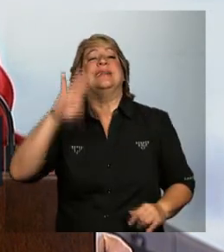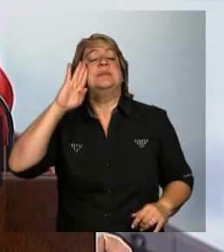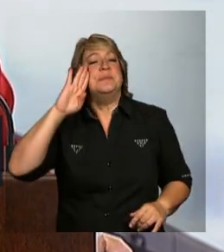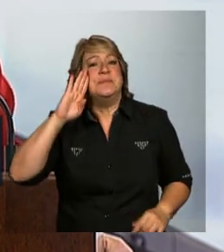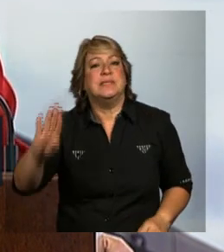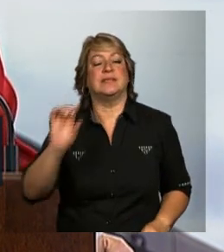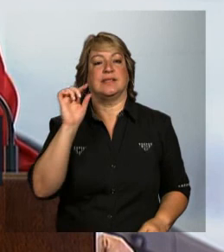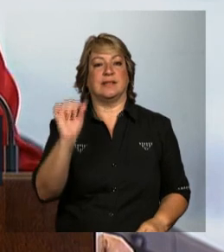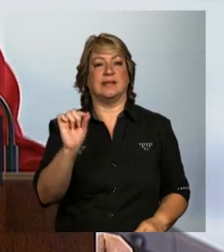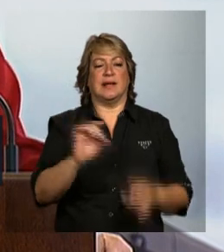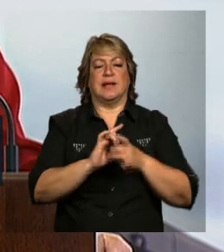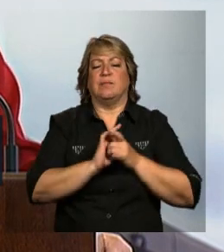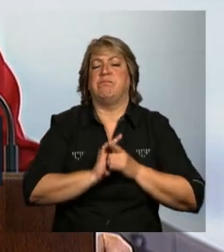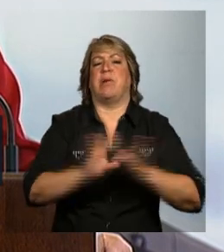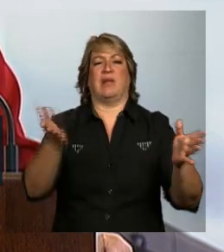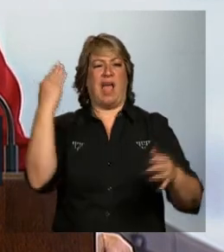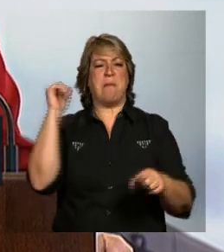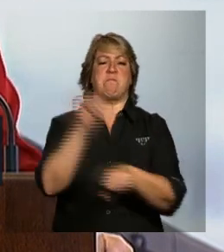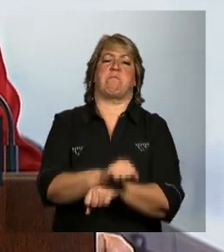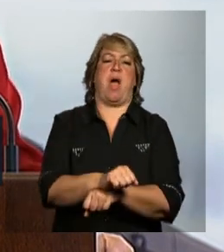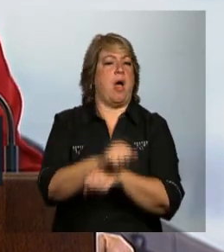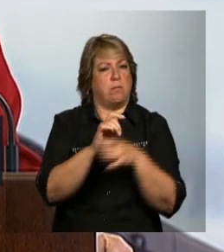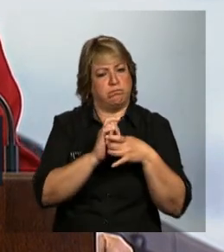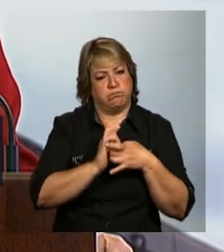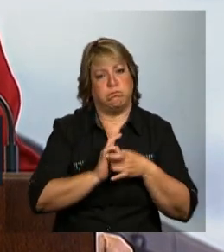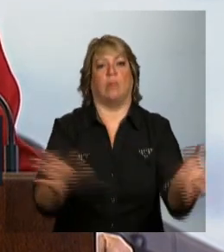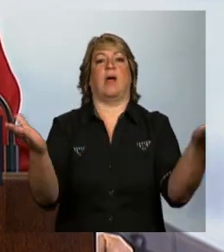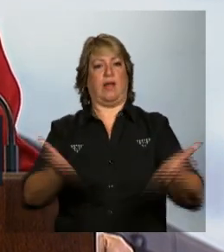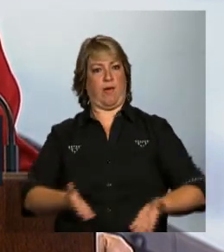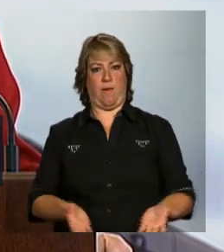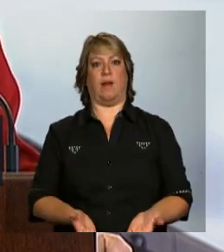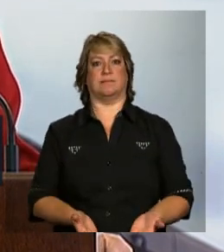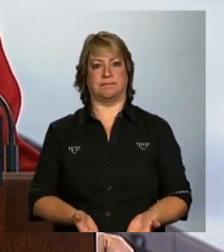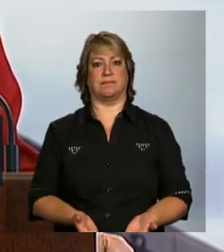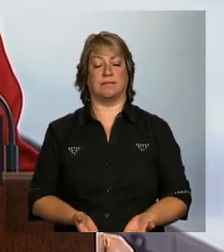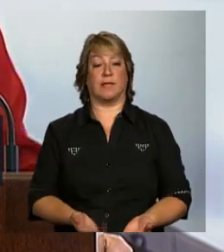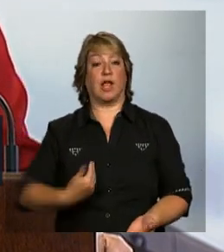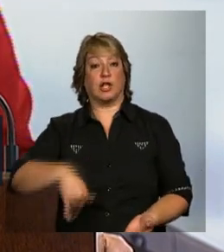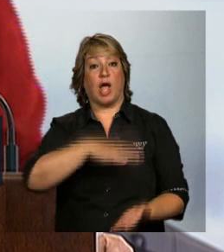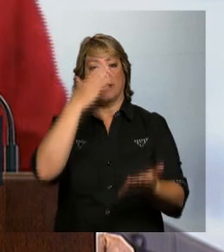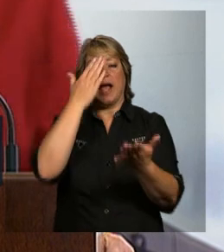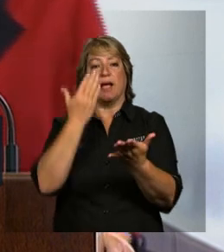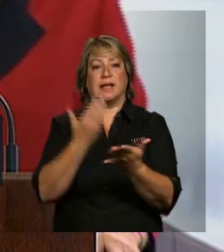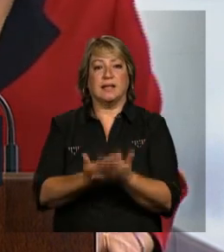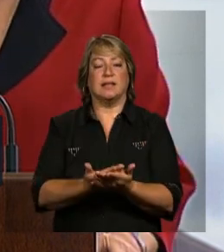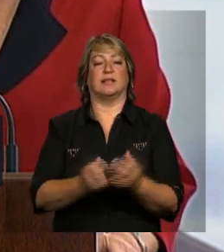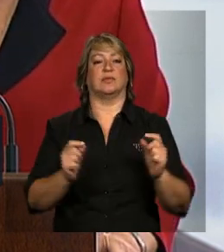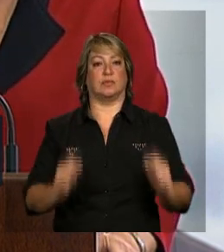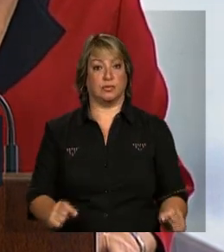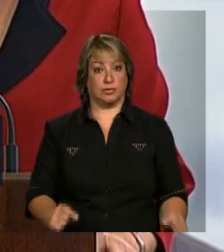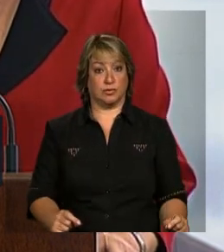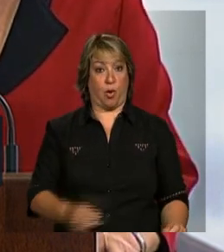decisivos para desatar vários nós o e acreditamos que